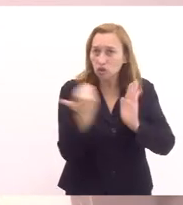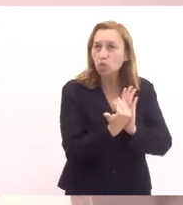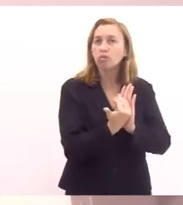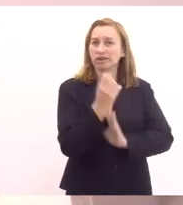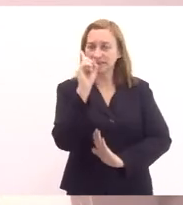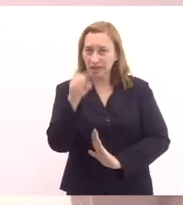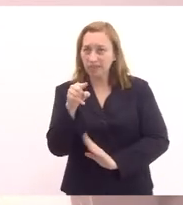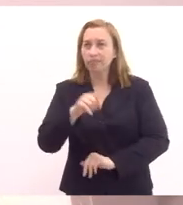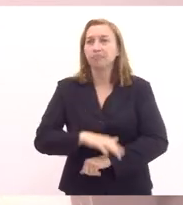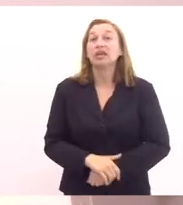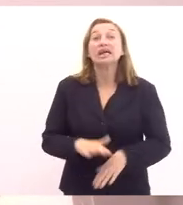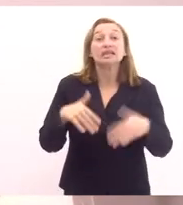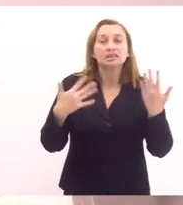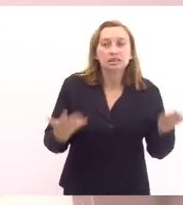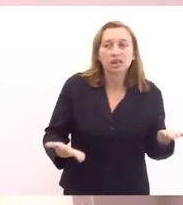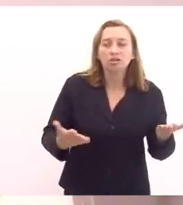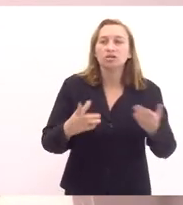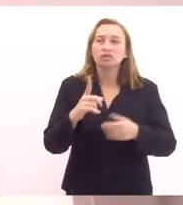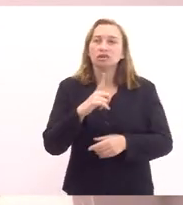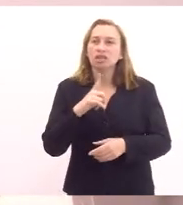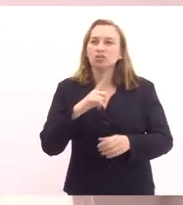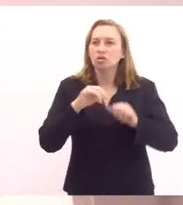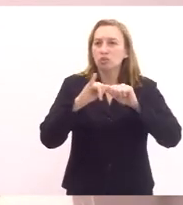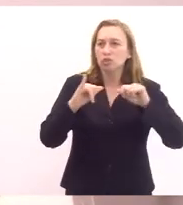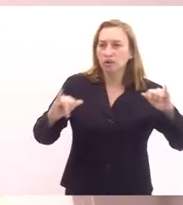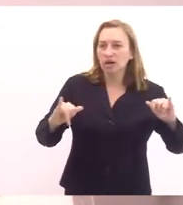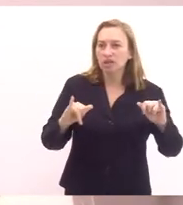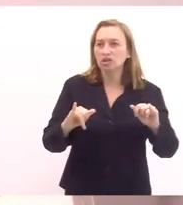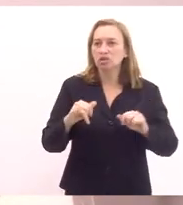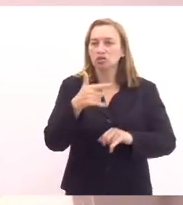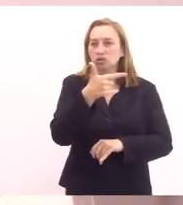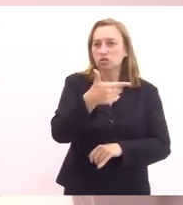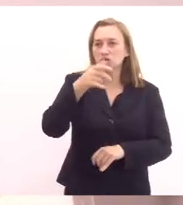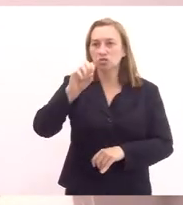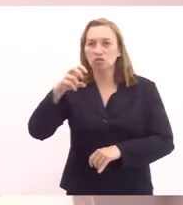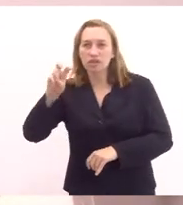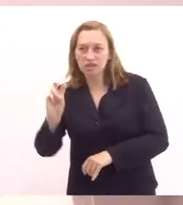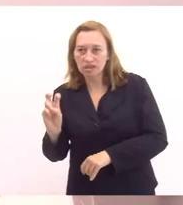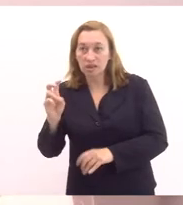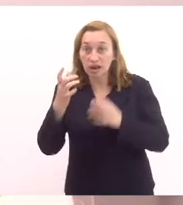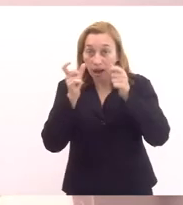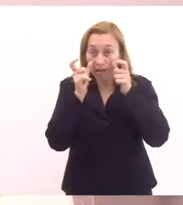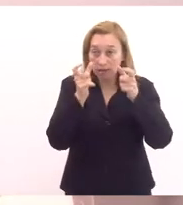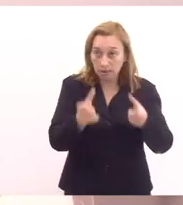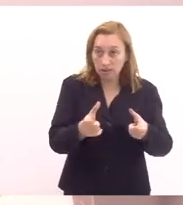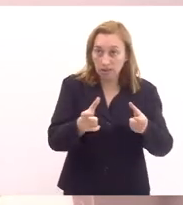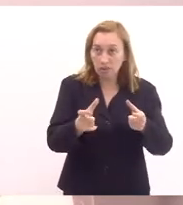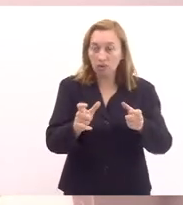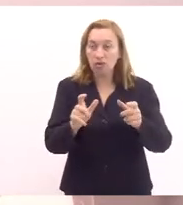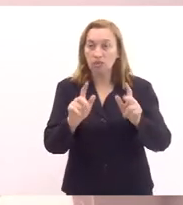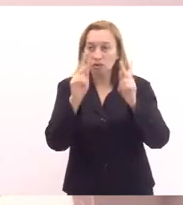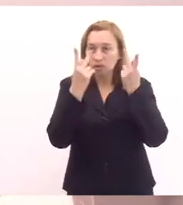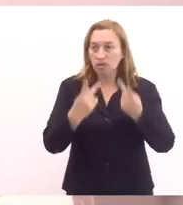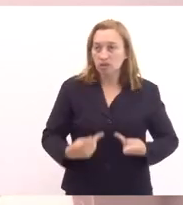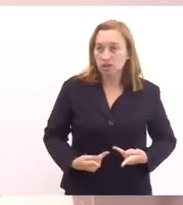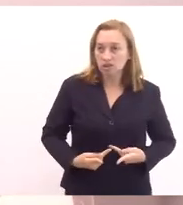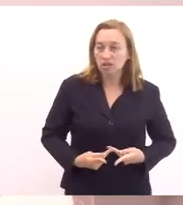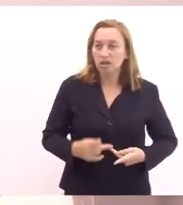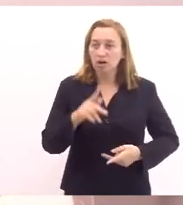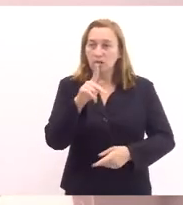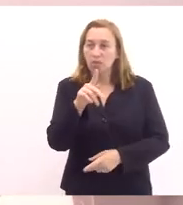né então nós temos uma publicação de 2005 chamada atenção humanizada ao